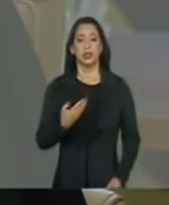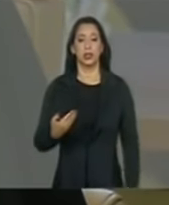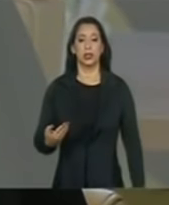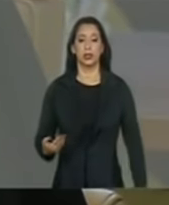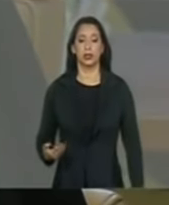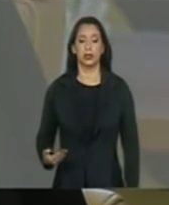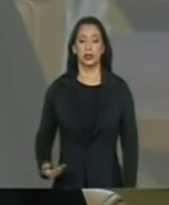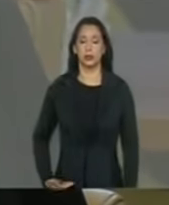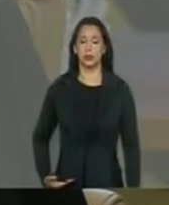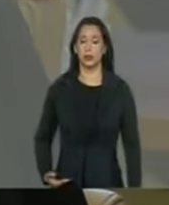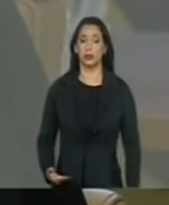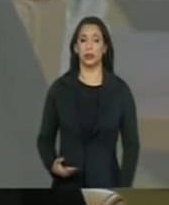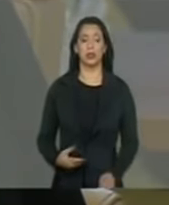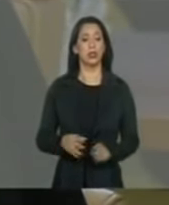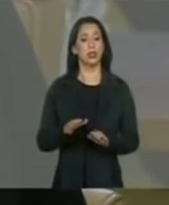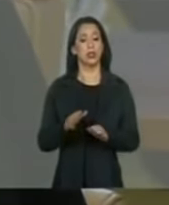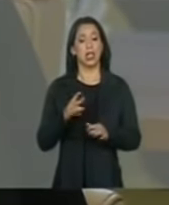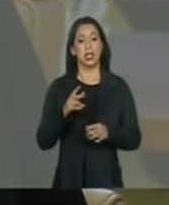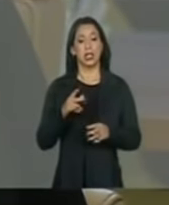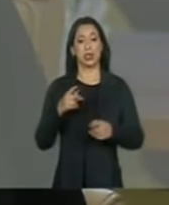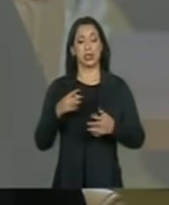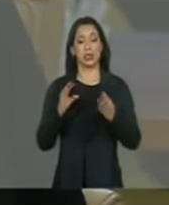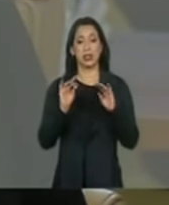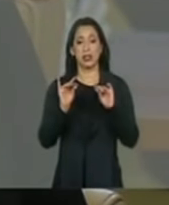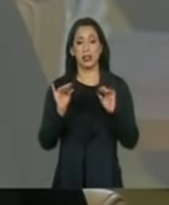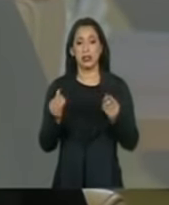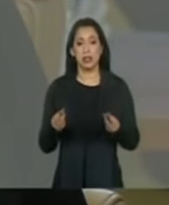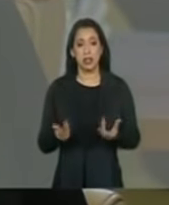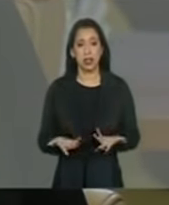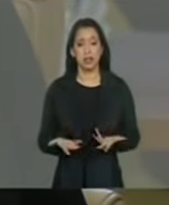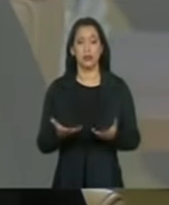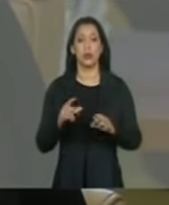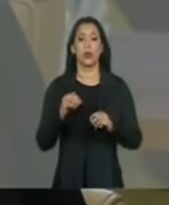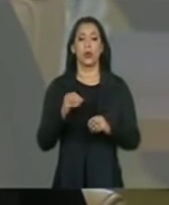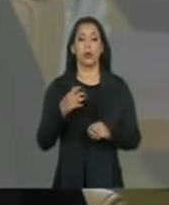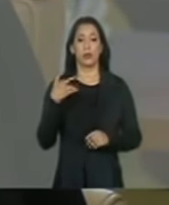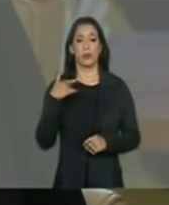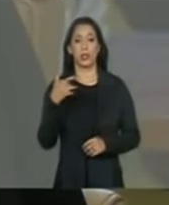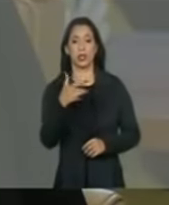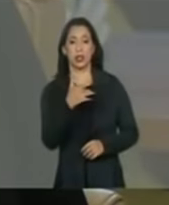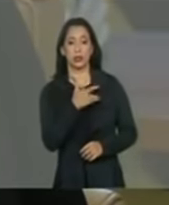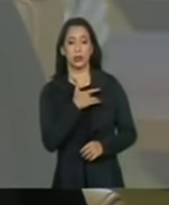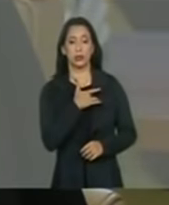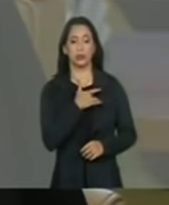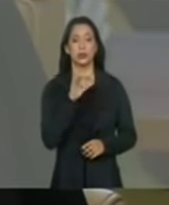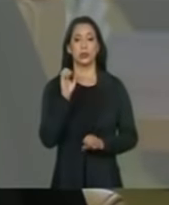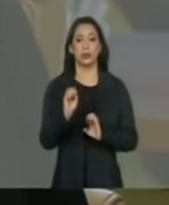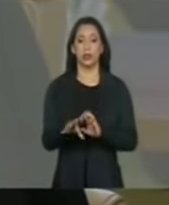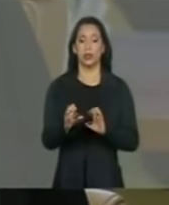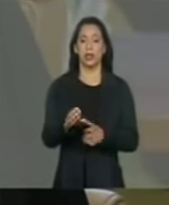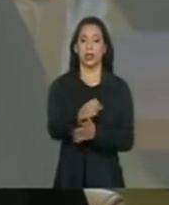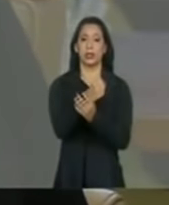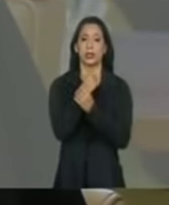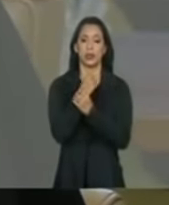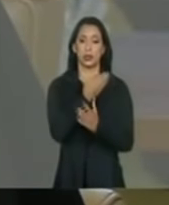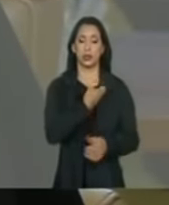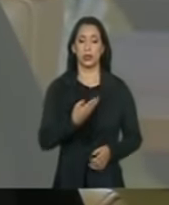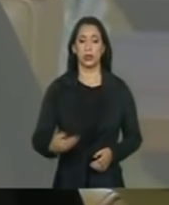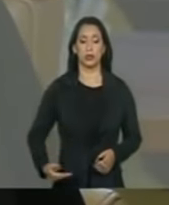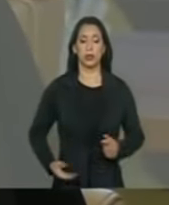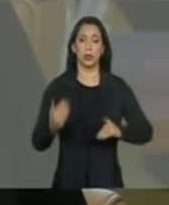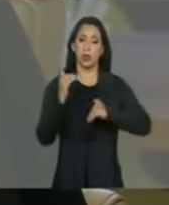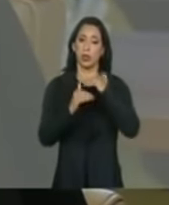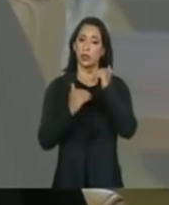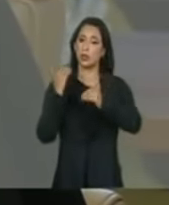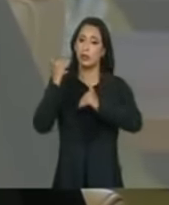como as da saúde da educação da segurança pública e do cope o desenvolvimento do país